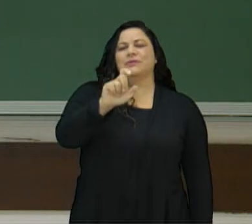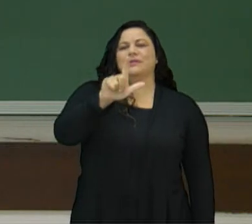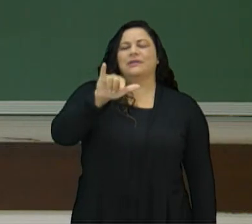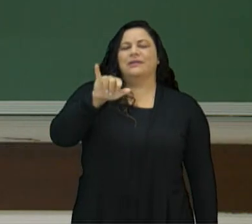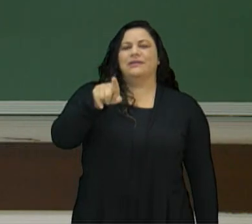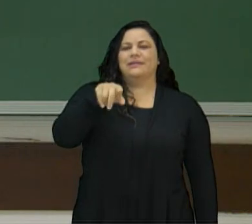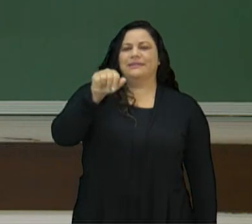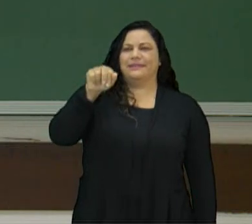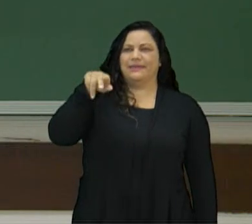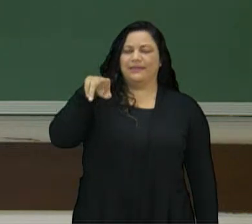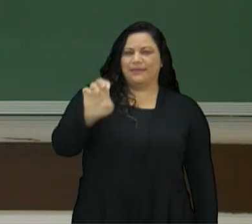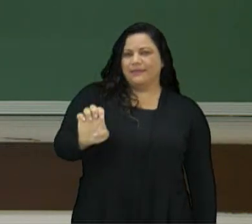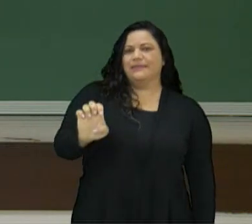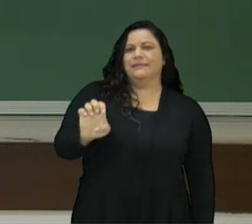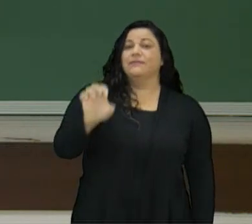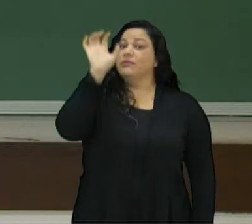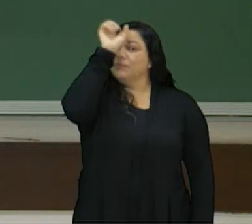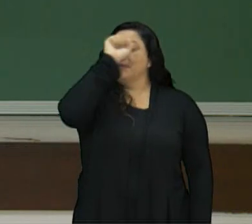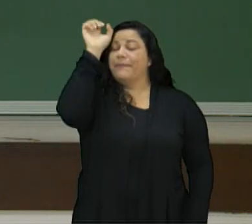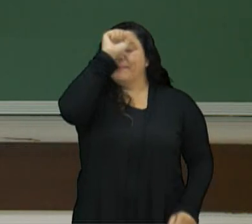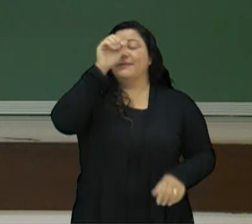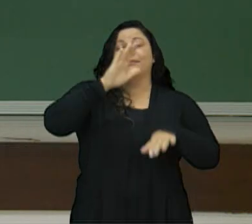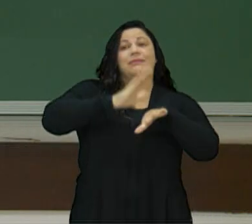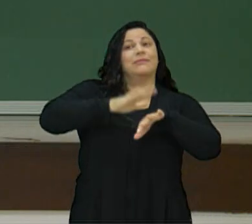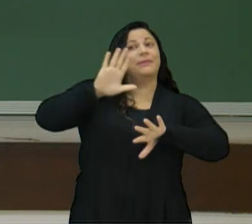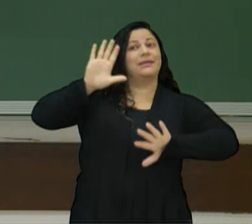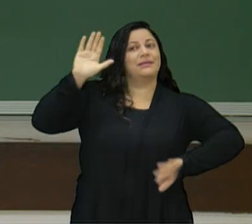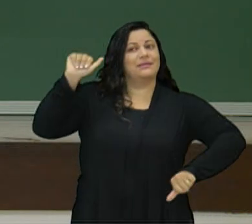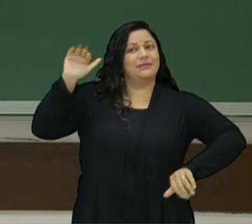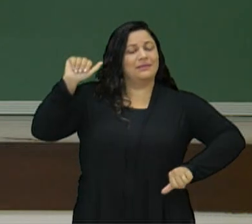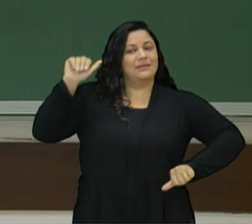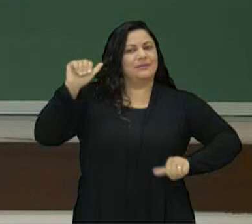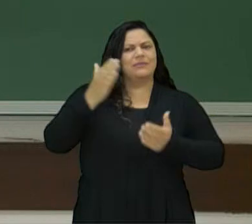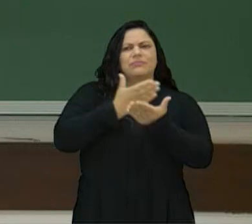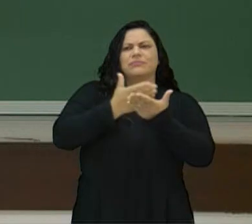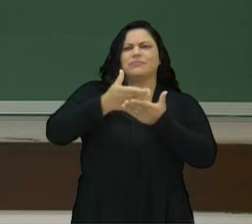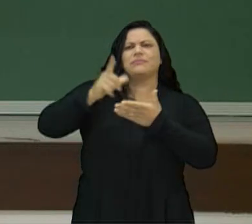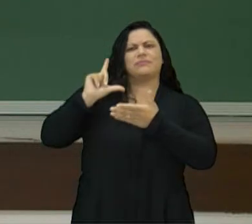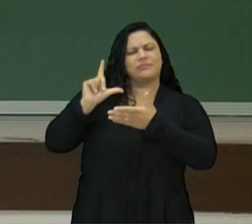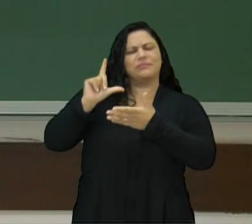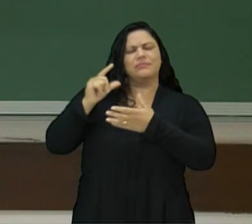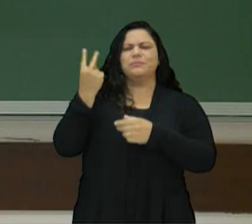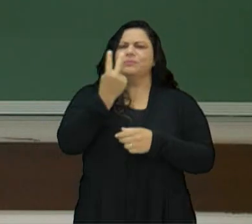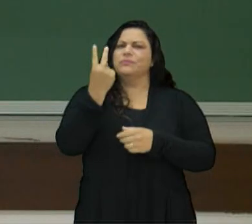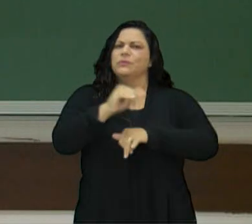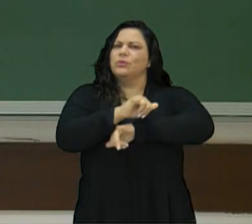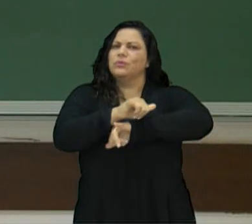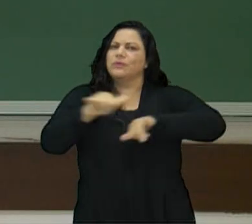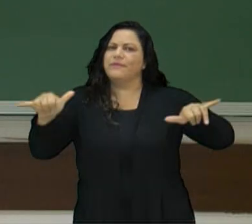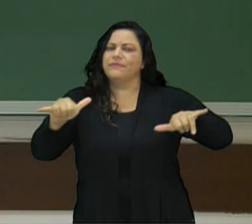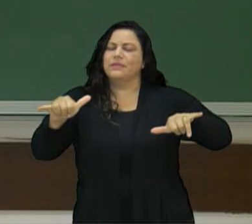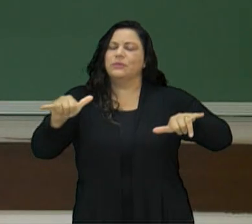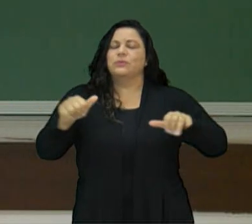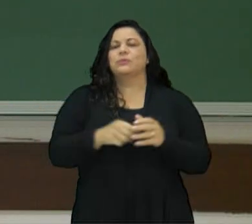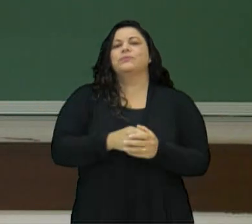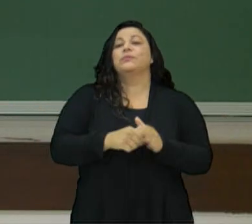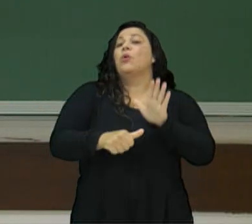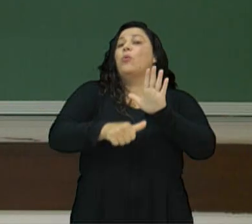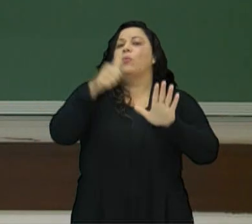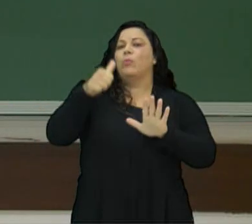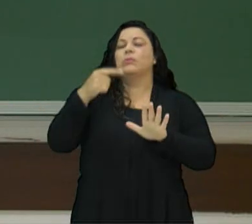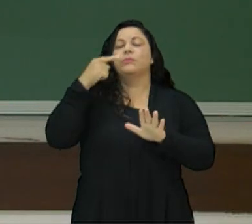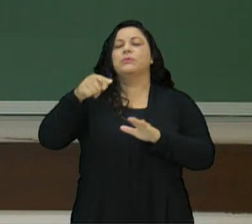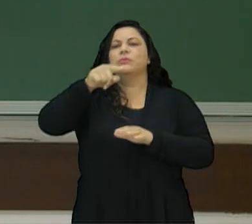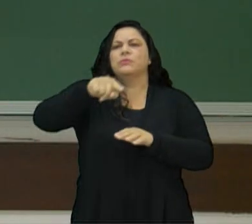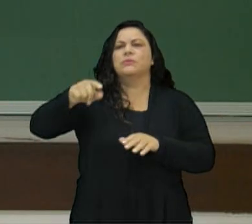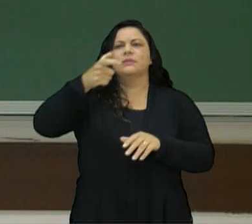língua espanhola. Antes de começarmos com a nossa aula, eu tenho dois recados para dar para vocês. O primeiro é para você que está